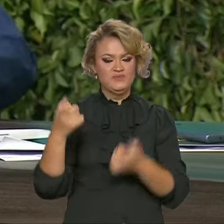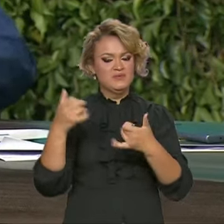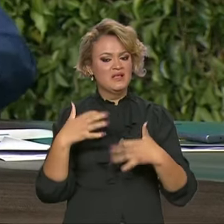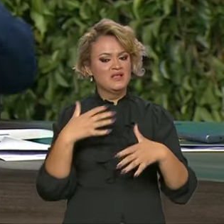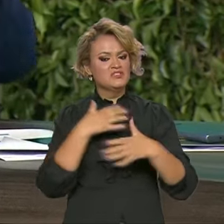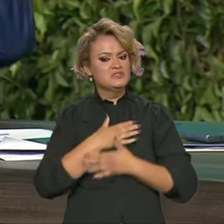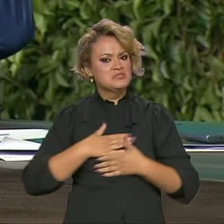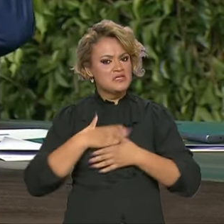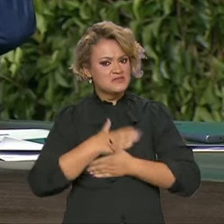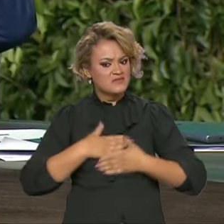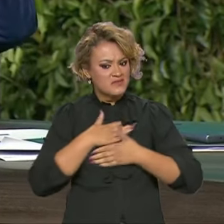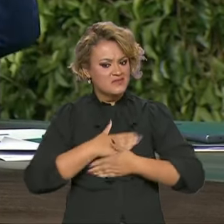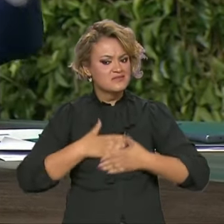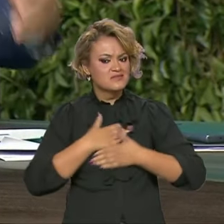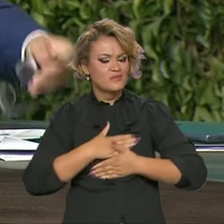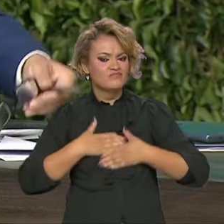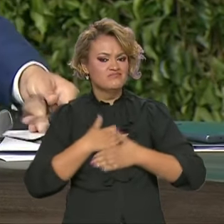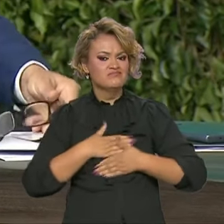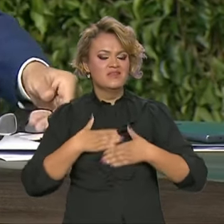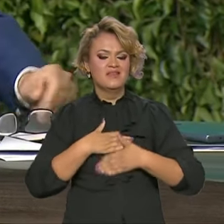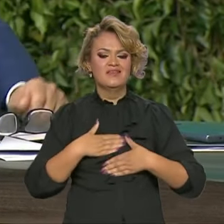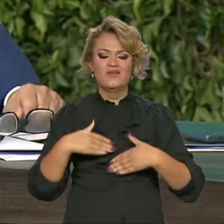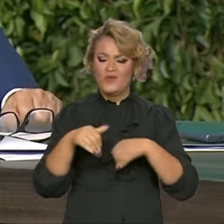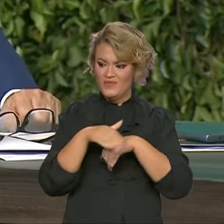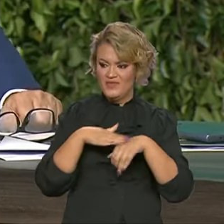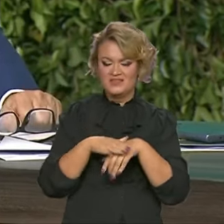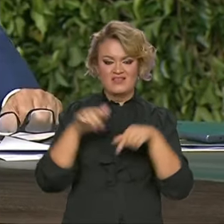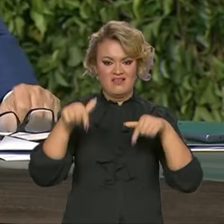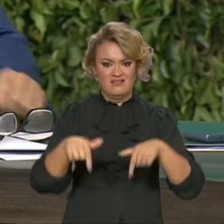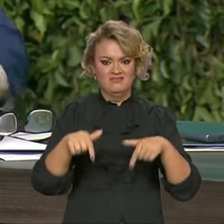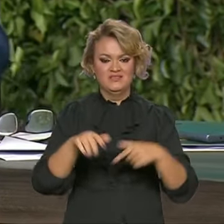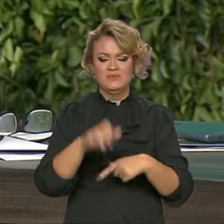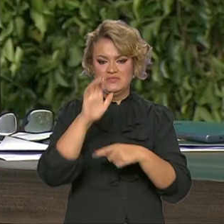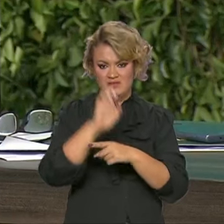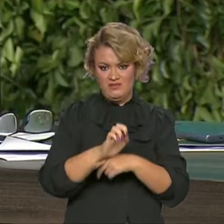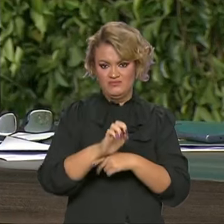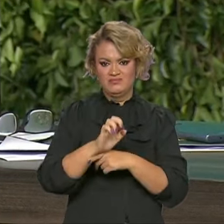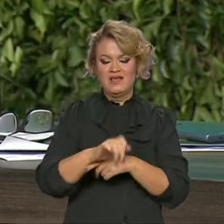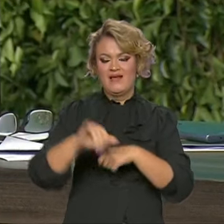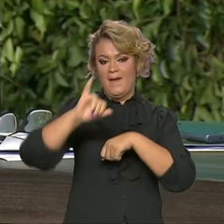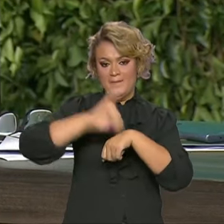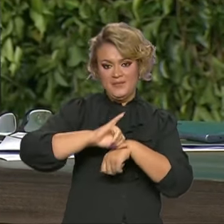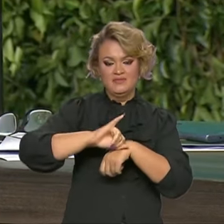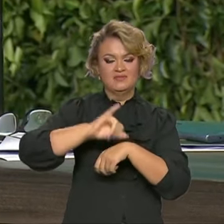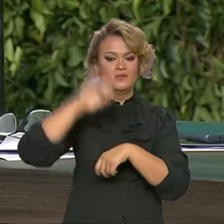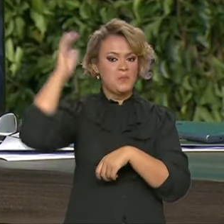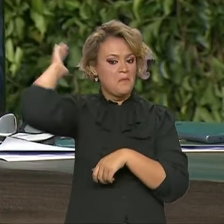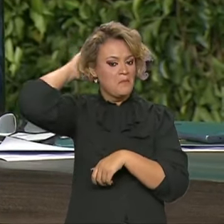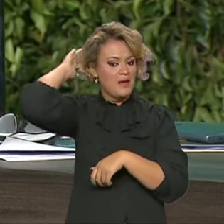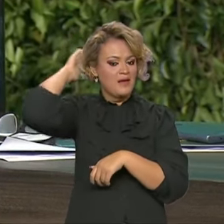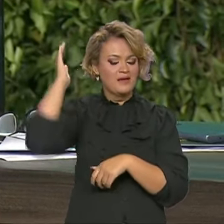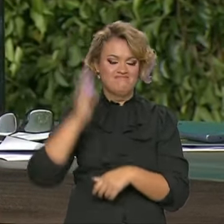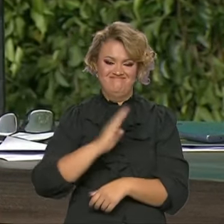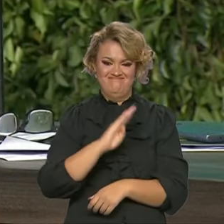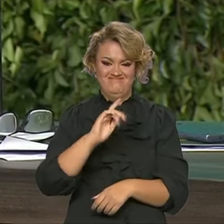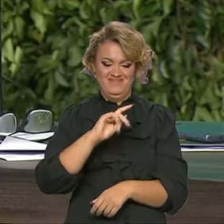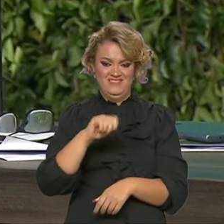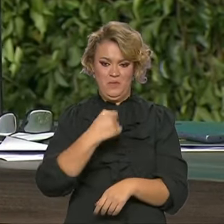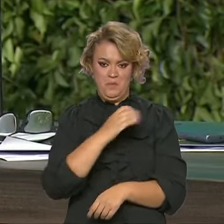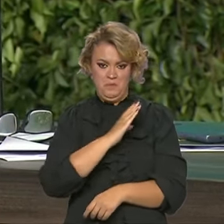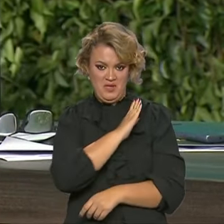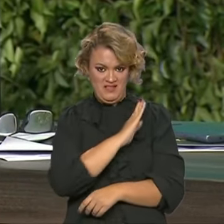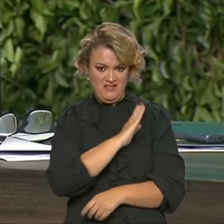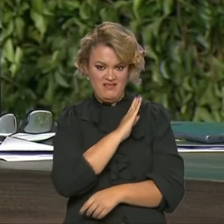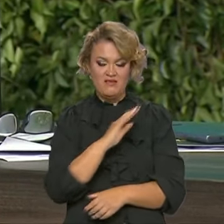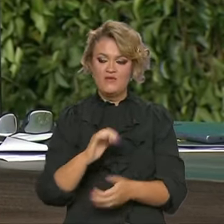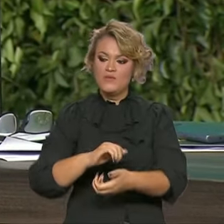em poder estar aqui no seu estado, na capital Belém, a quem saúdo o prefeito